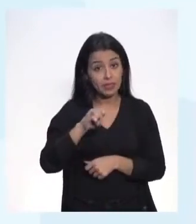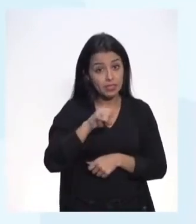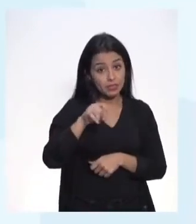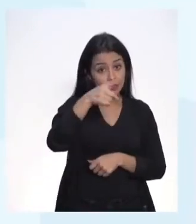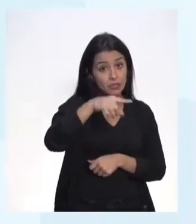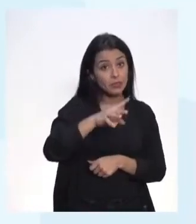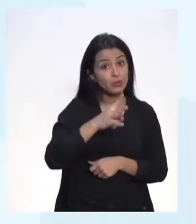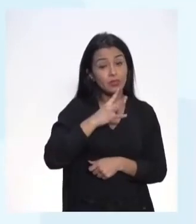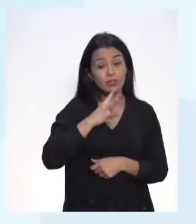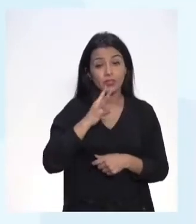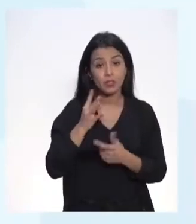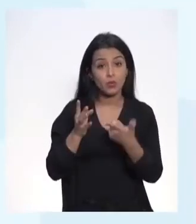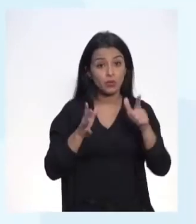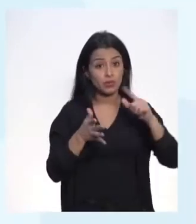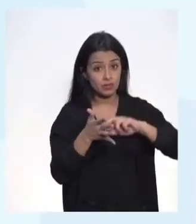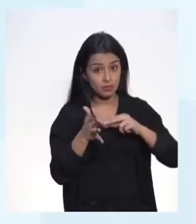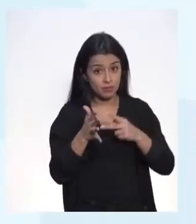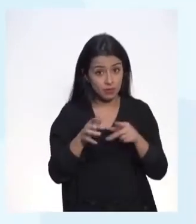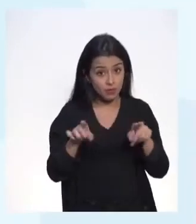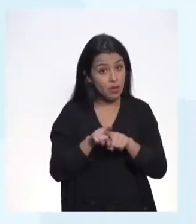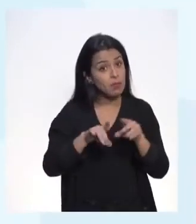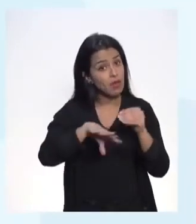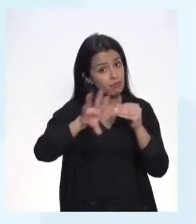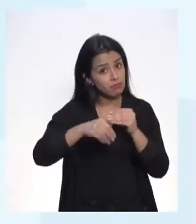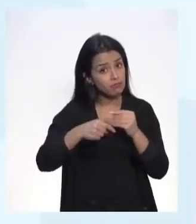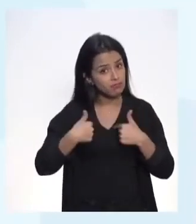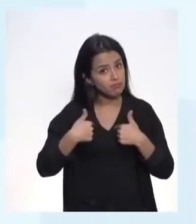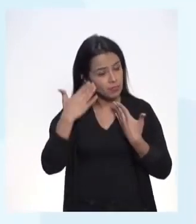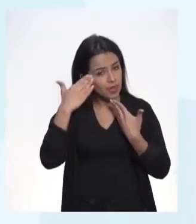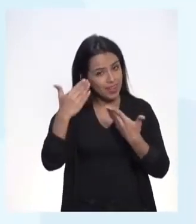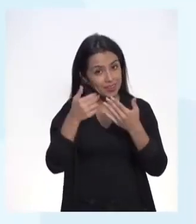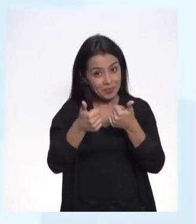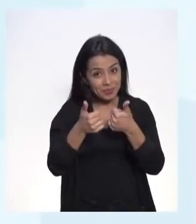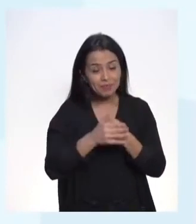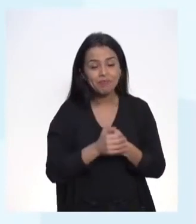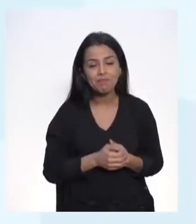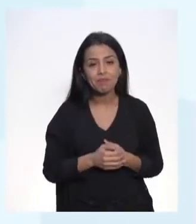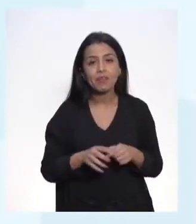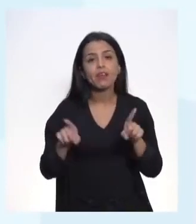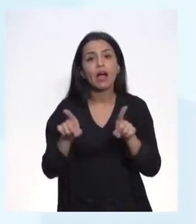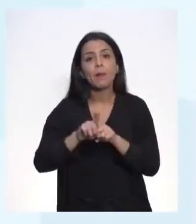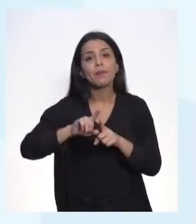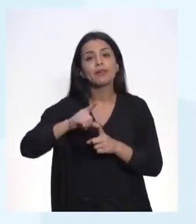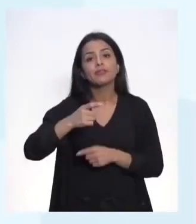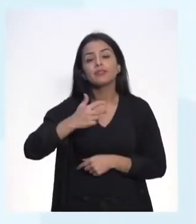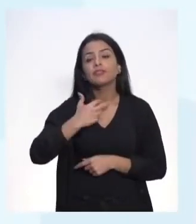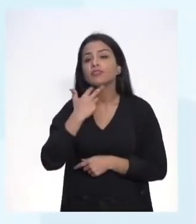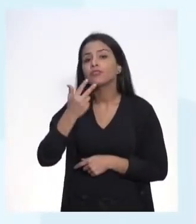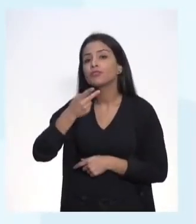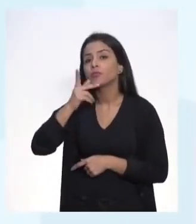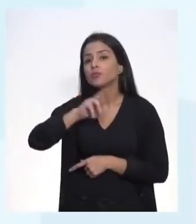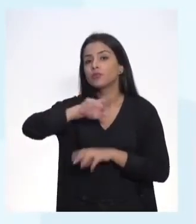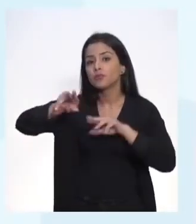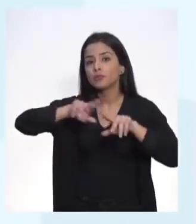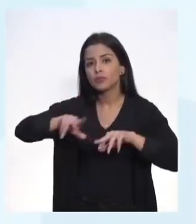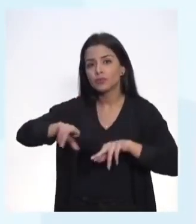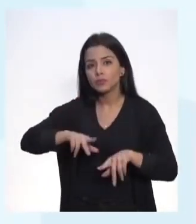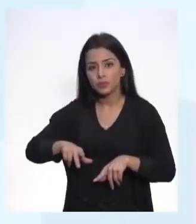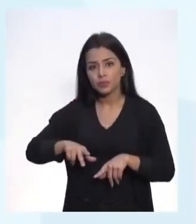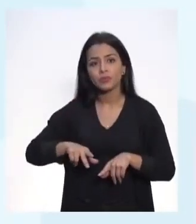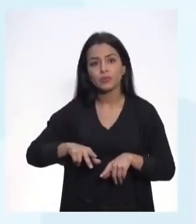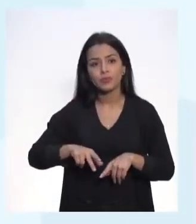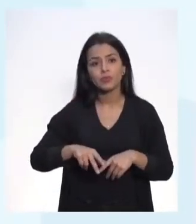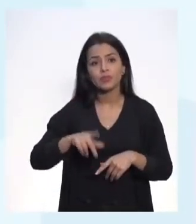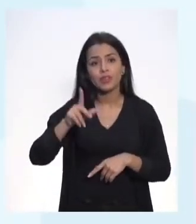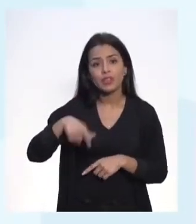aí também quiser acrescentar, eu agradeço, tá? Aí, diferentes sotaques, dialetos e falares, né? Que é o dialeto caipira,